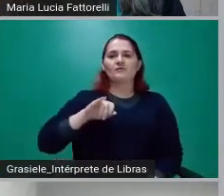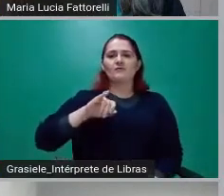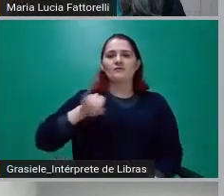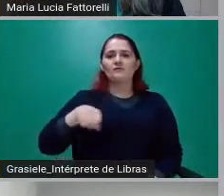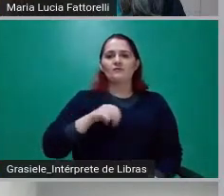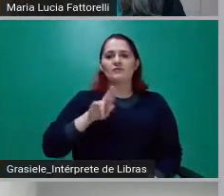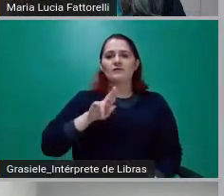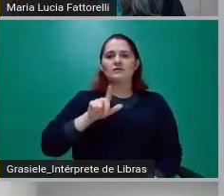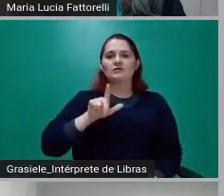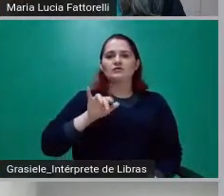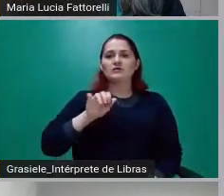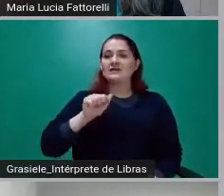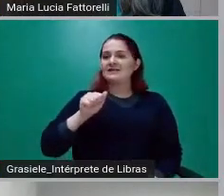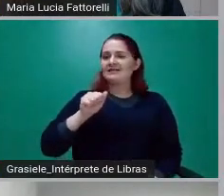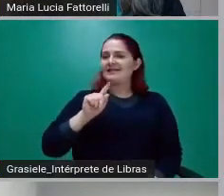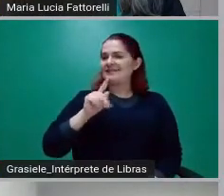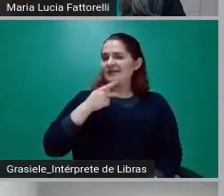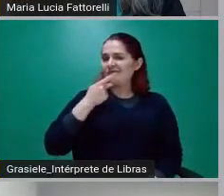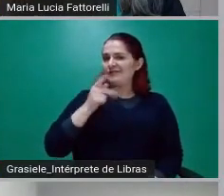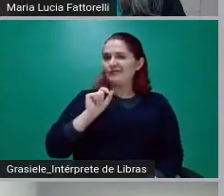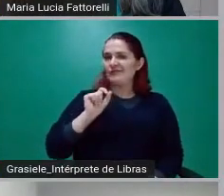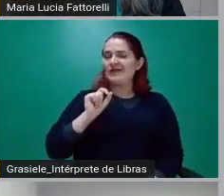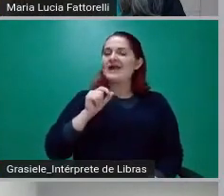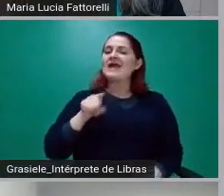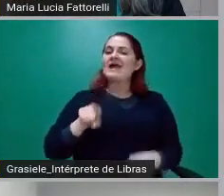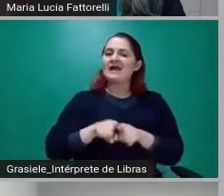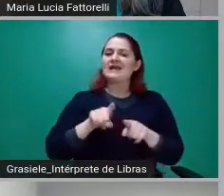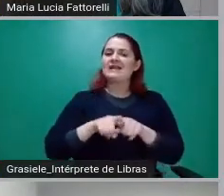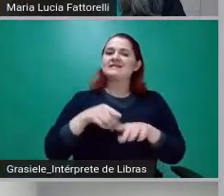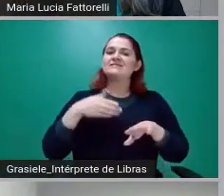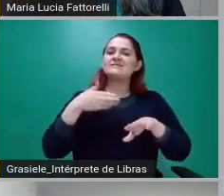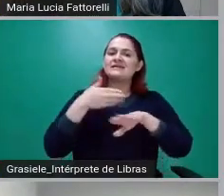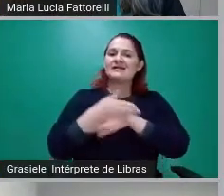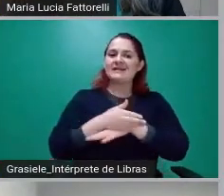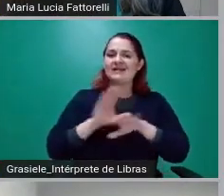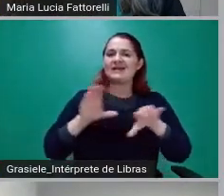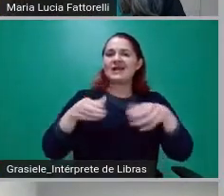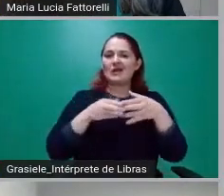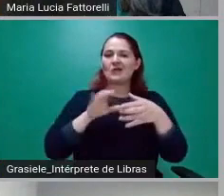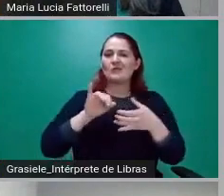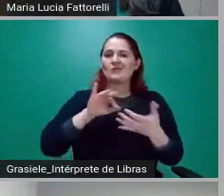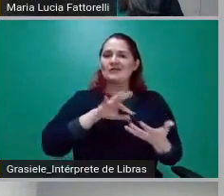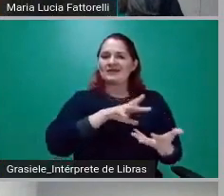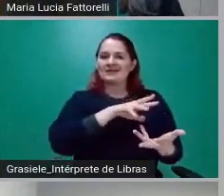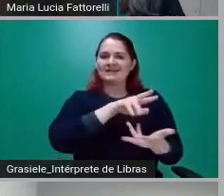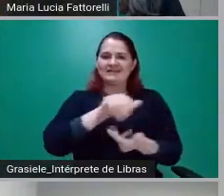ela é integrante do GIDEF, do Grupo Internacional